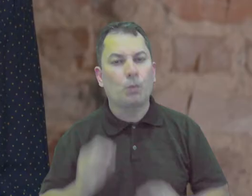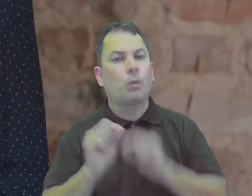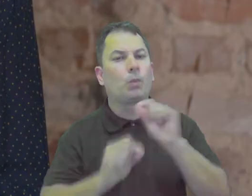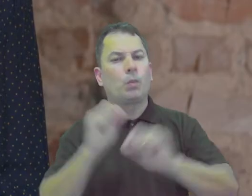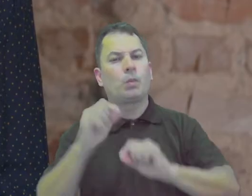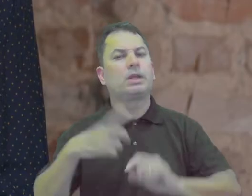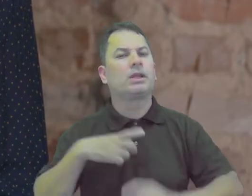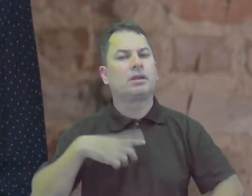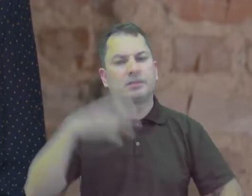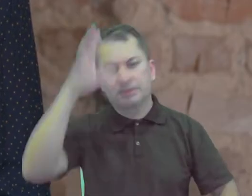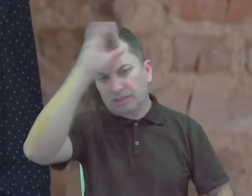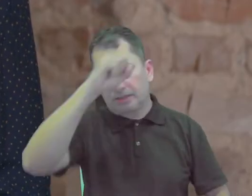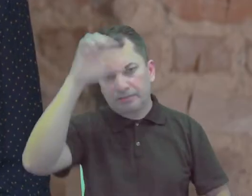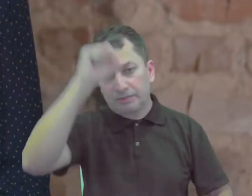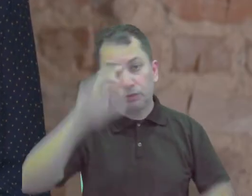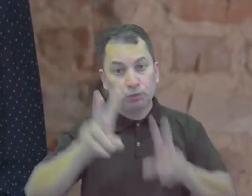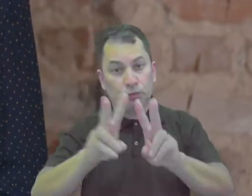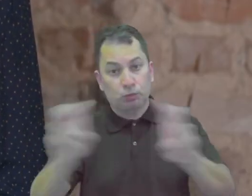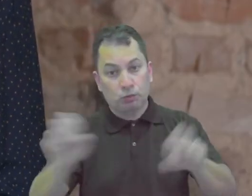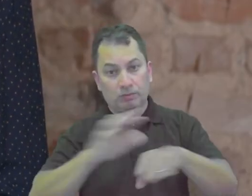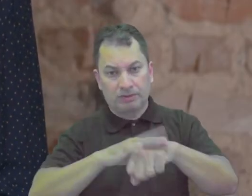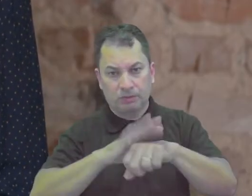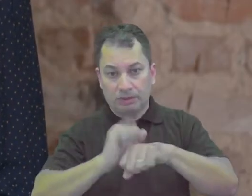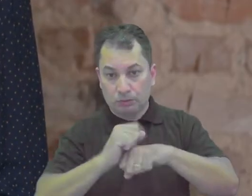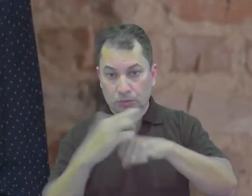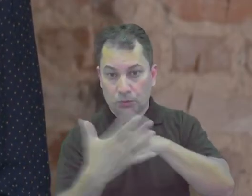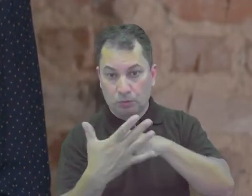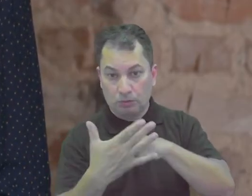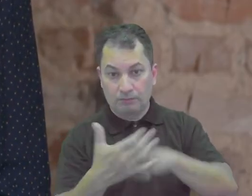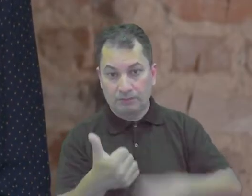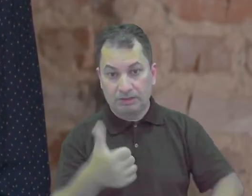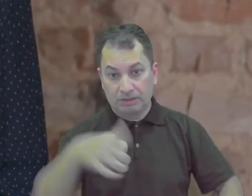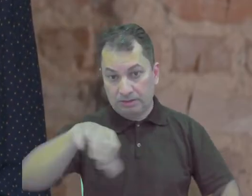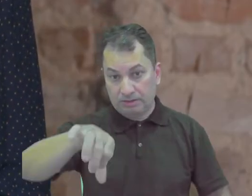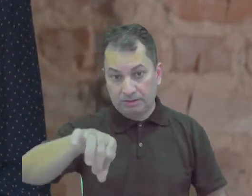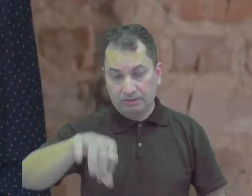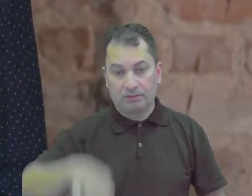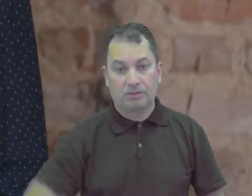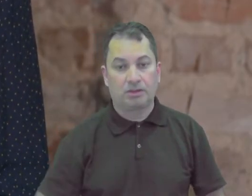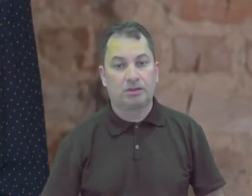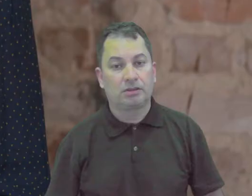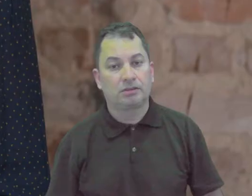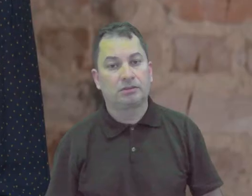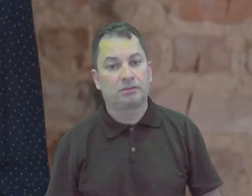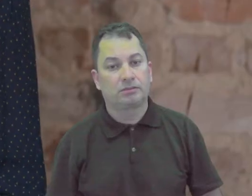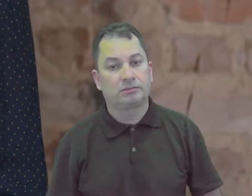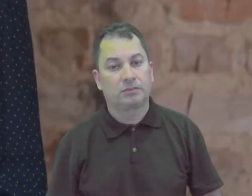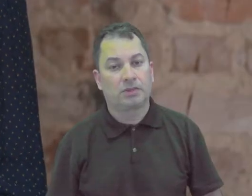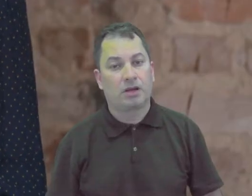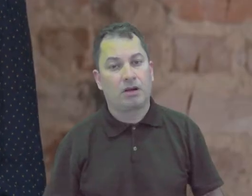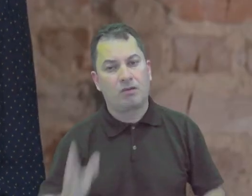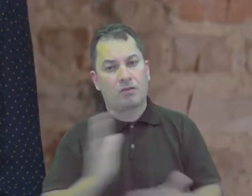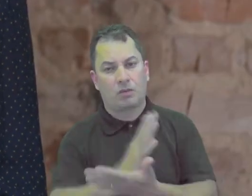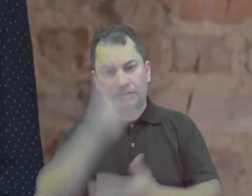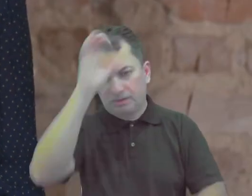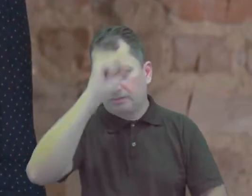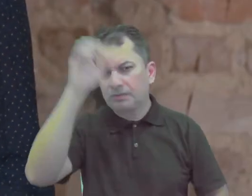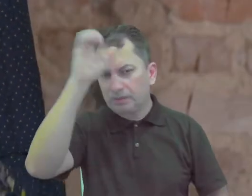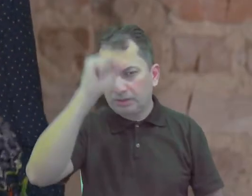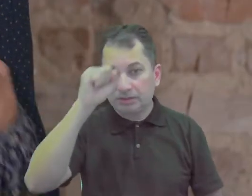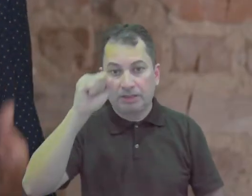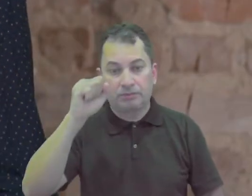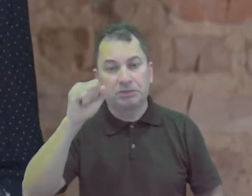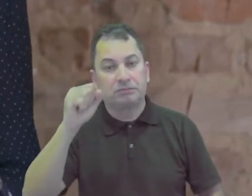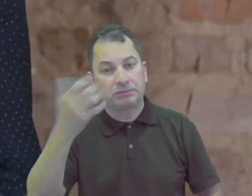relação ao Covid-19, né, que são alguns aprendizados que a gente tem passado, né, que a gente tem visto,